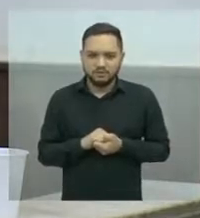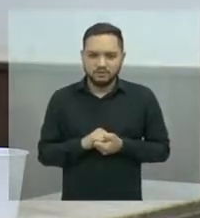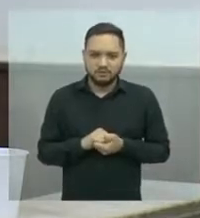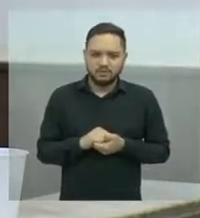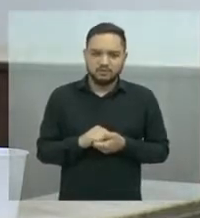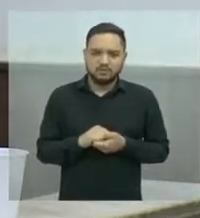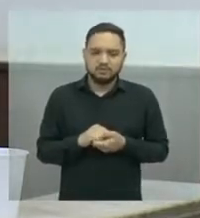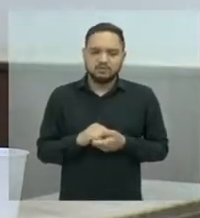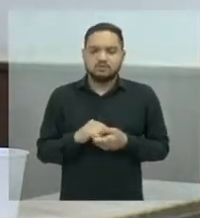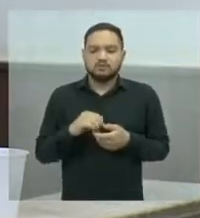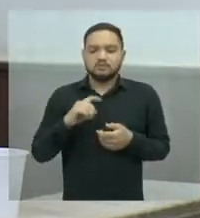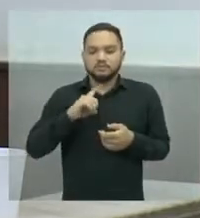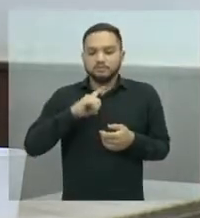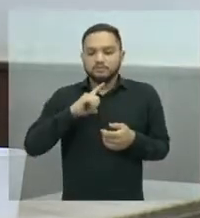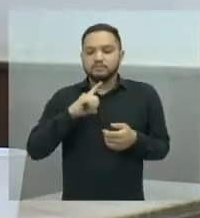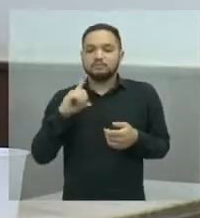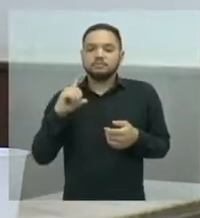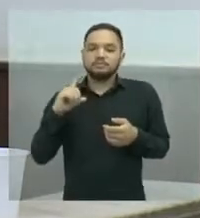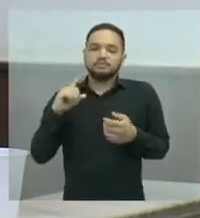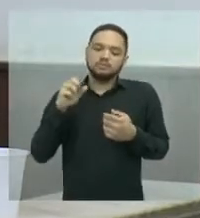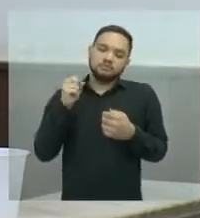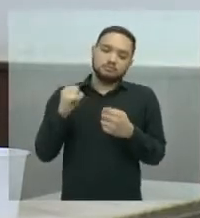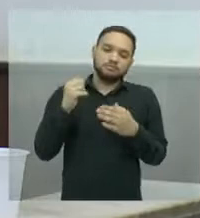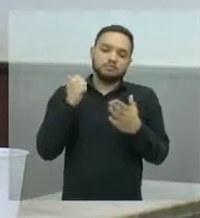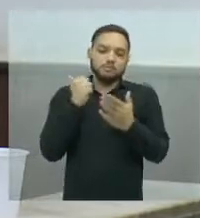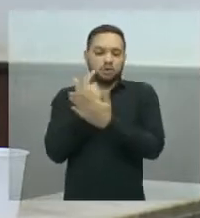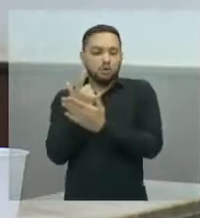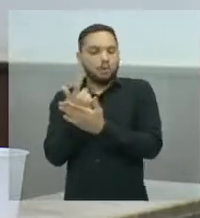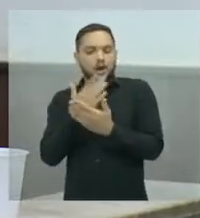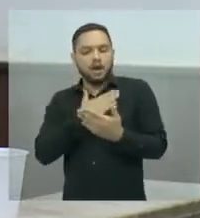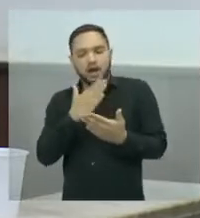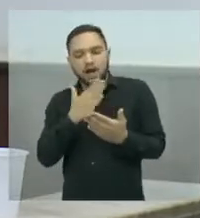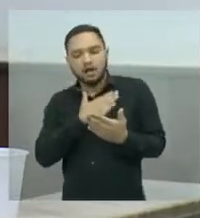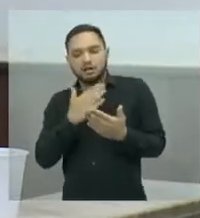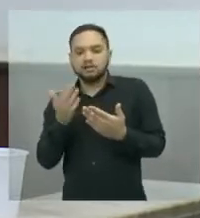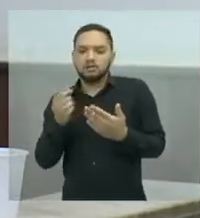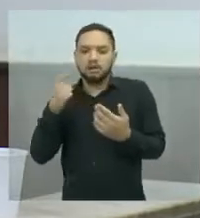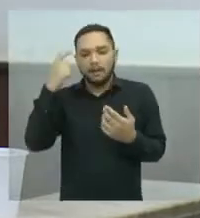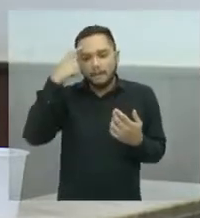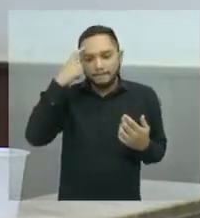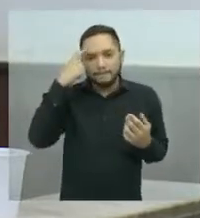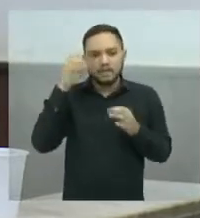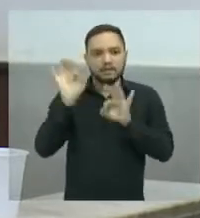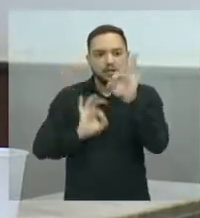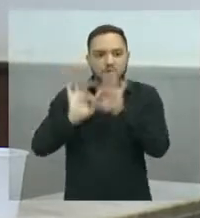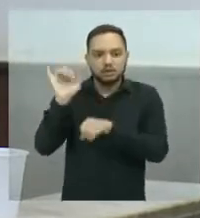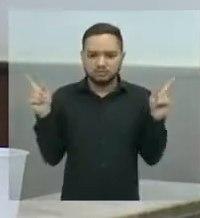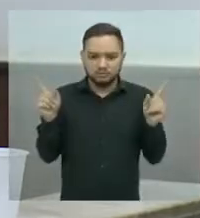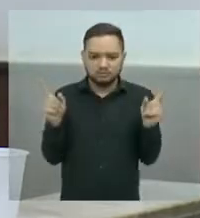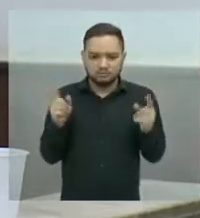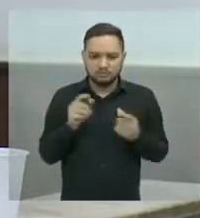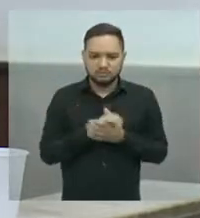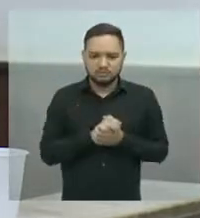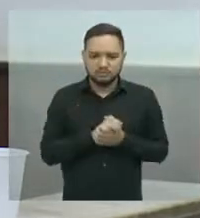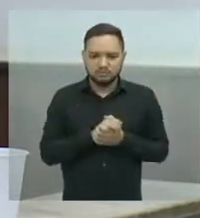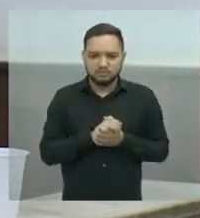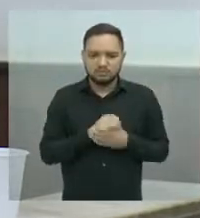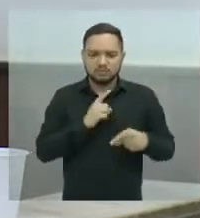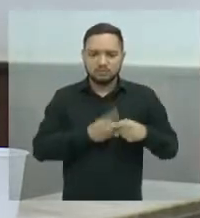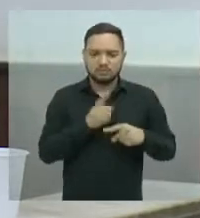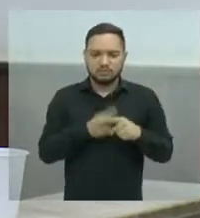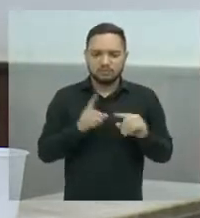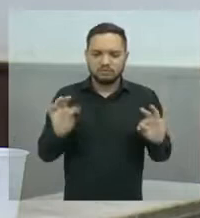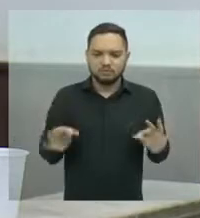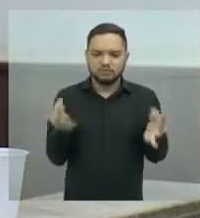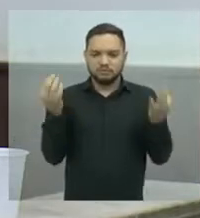no terminal ou a oi comprar um cartão avulso vamos pensar no tecnologia mais inclusiva porque a tecnologia